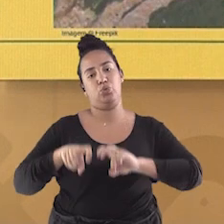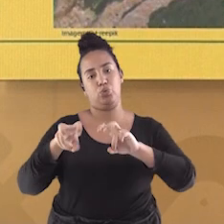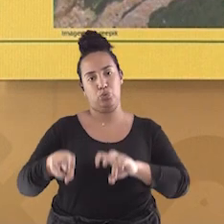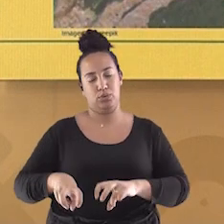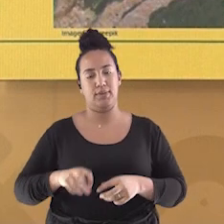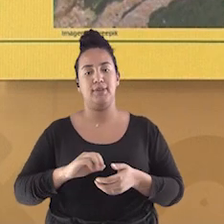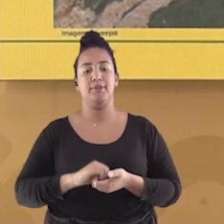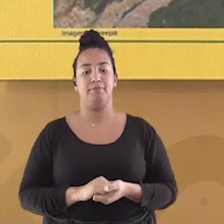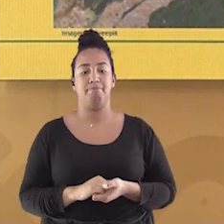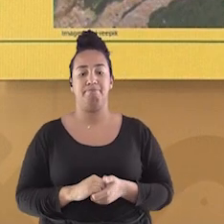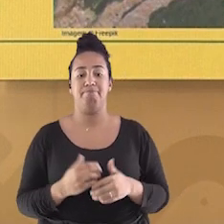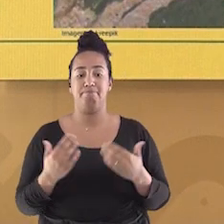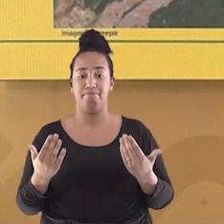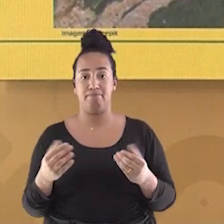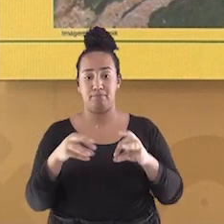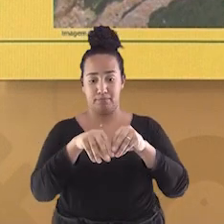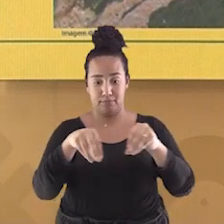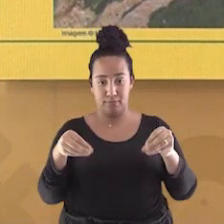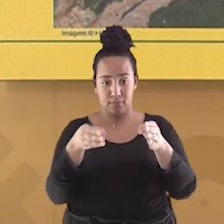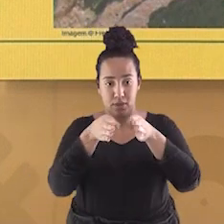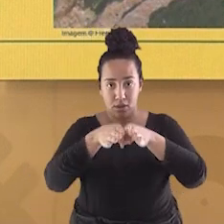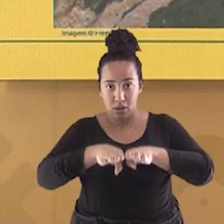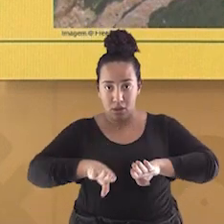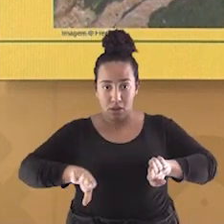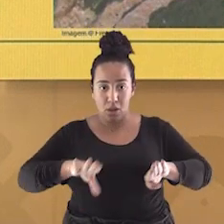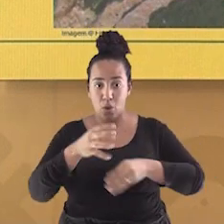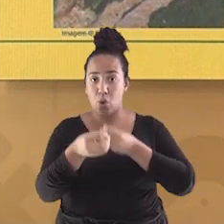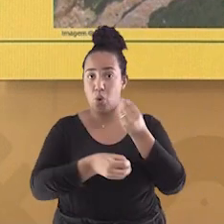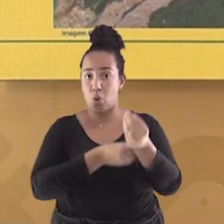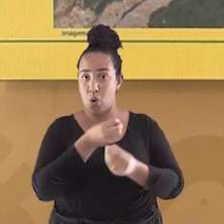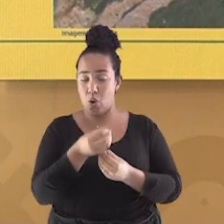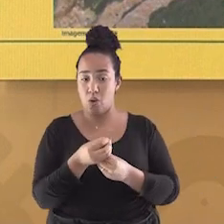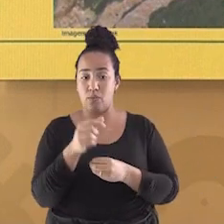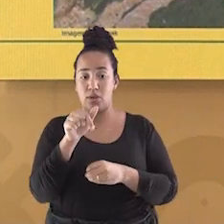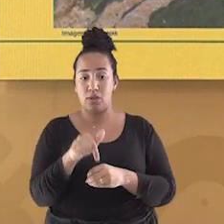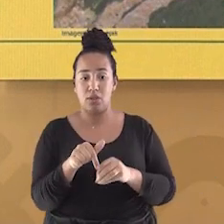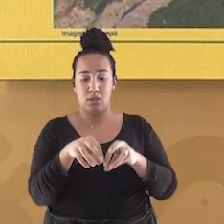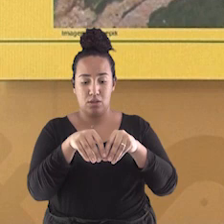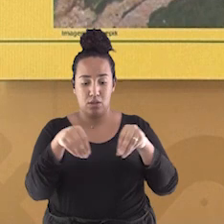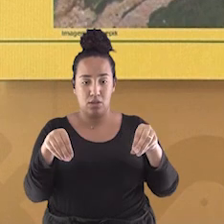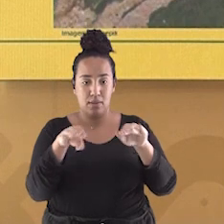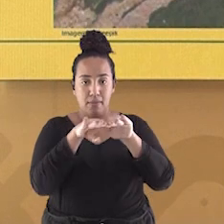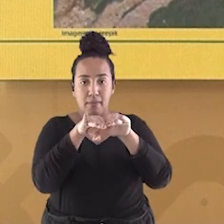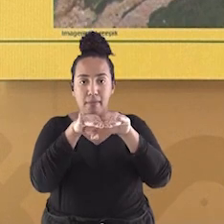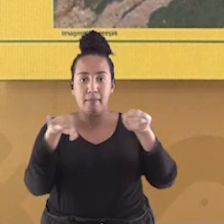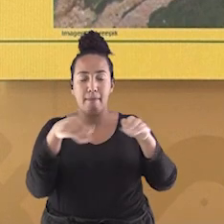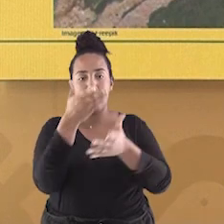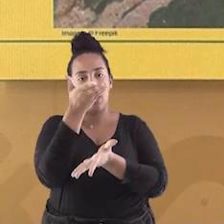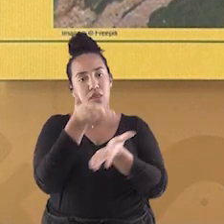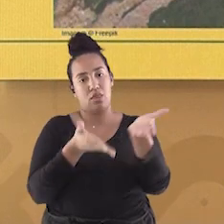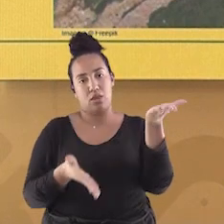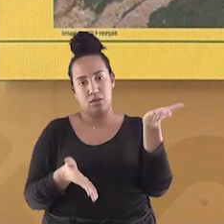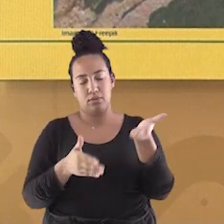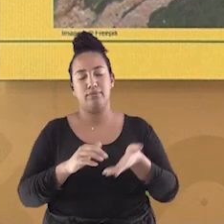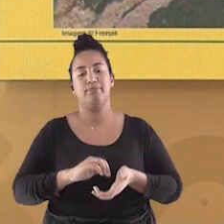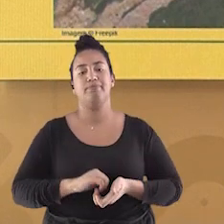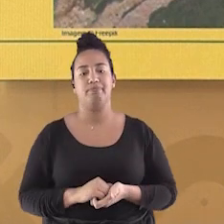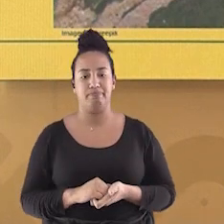agricultura. A erosão dos solos é caracterizada pela perda da camada superficial da